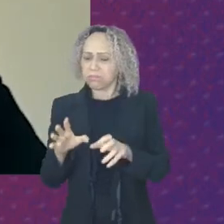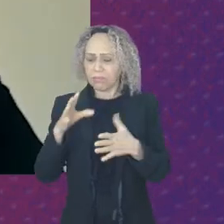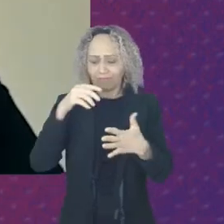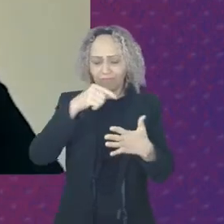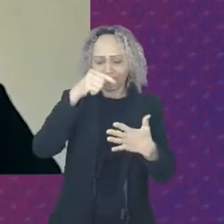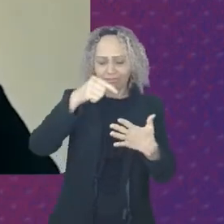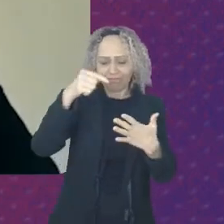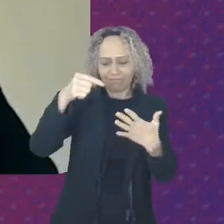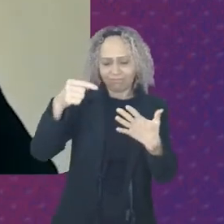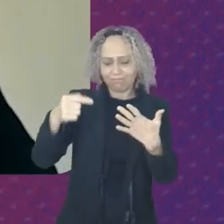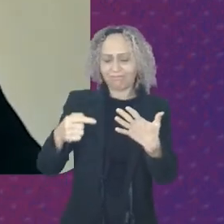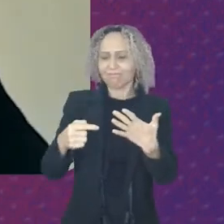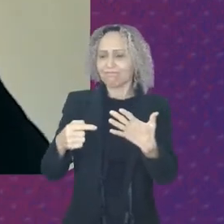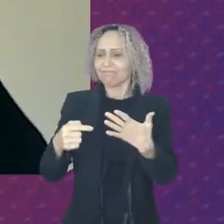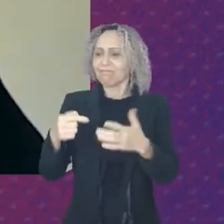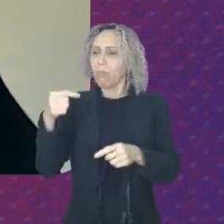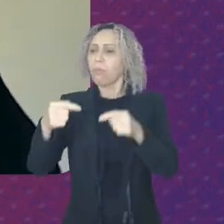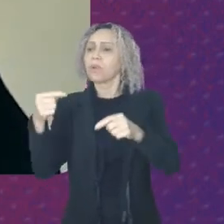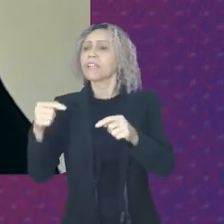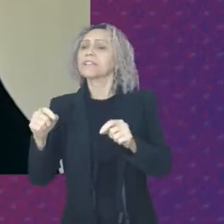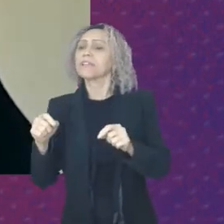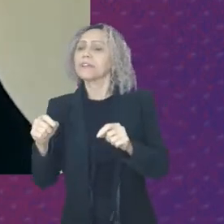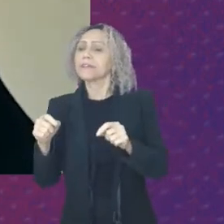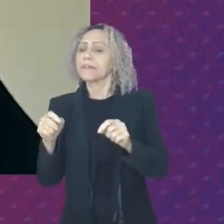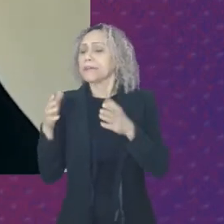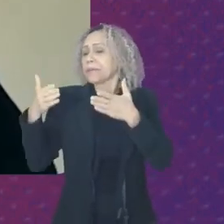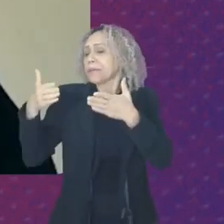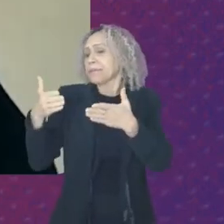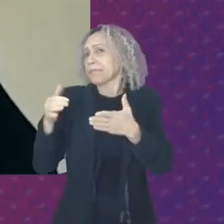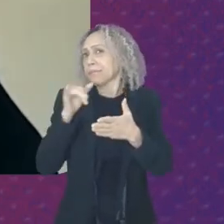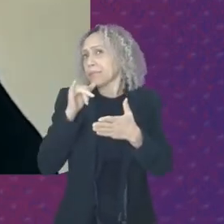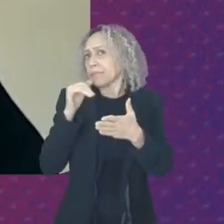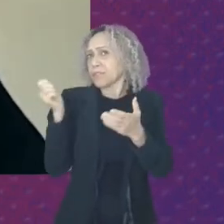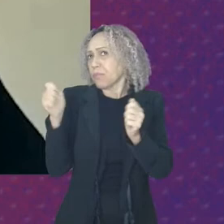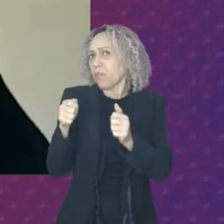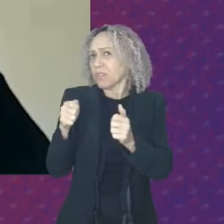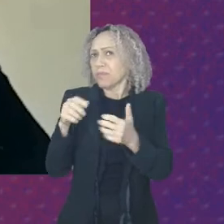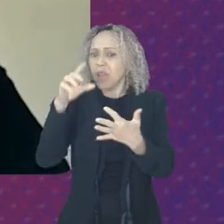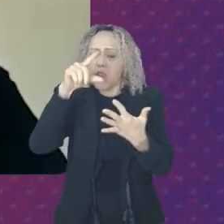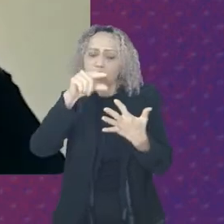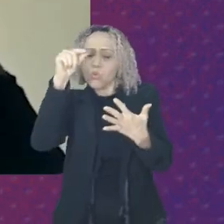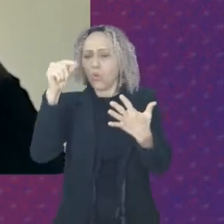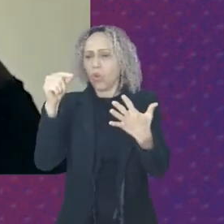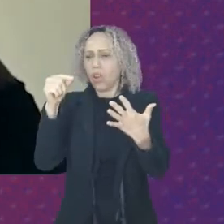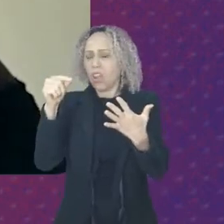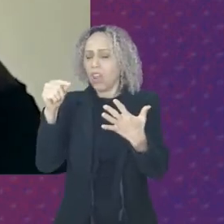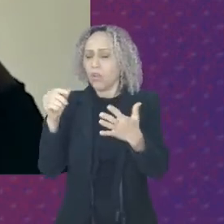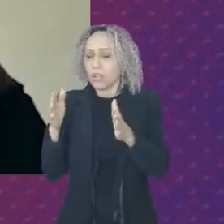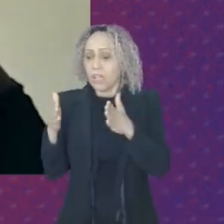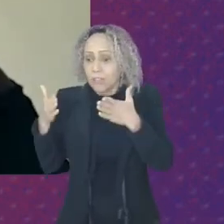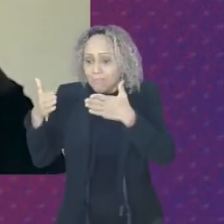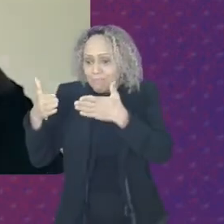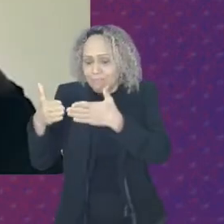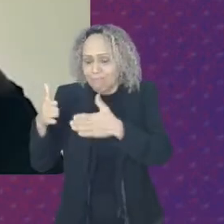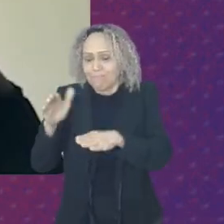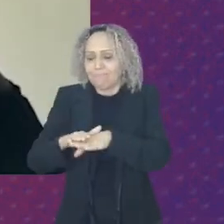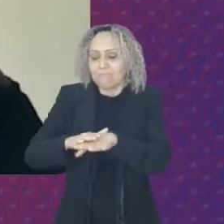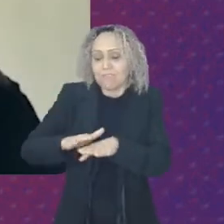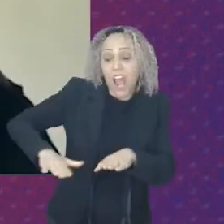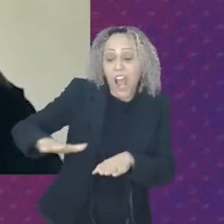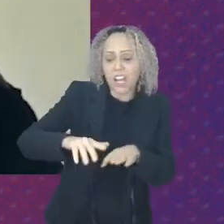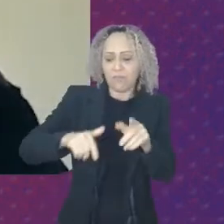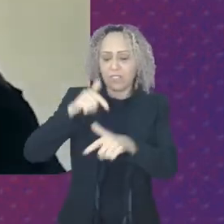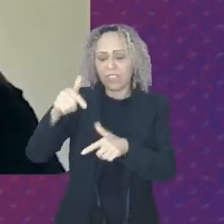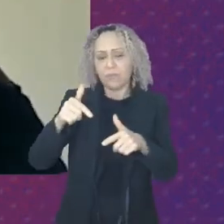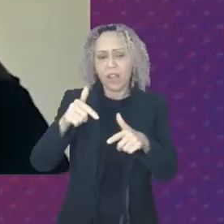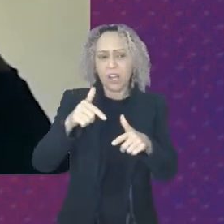que compete mais à área que você atua. Nós podemos pegar uma que está mais em alta na sua cidade, no seu estado